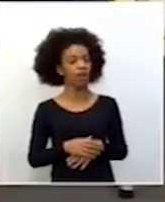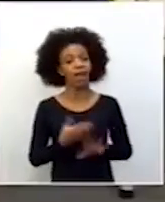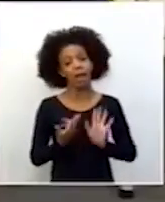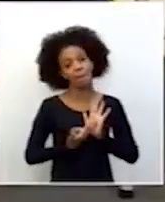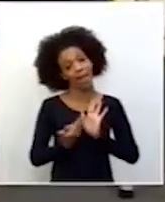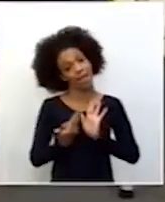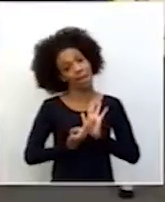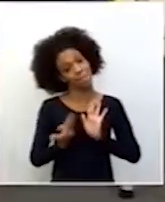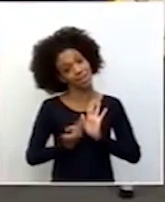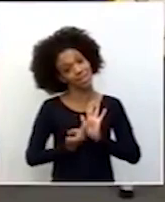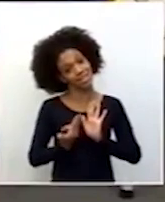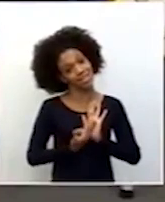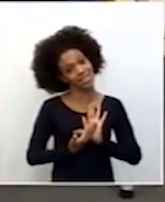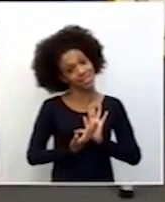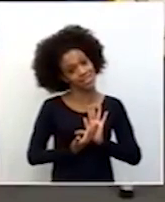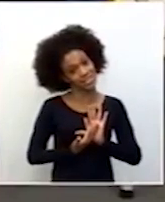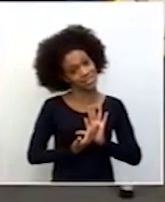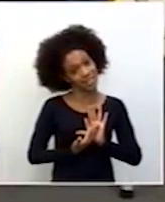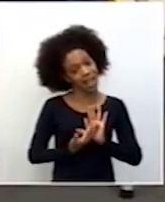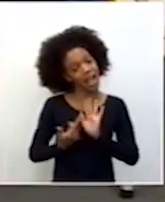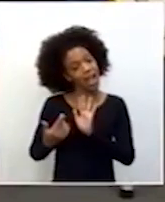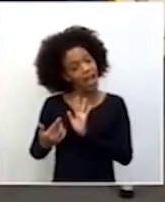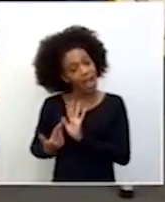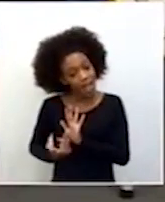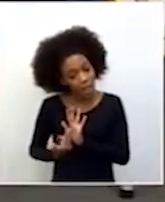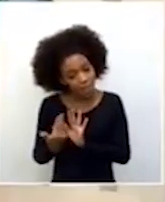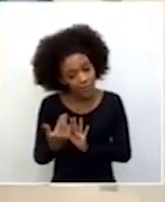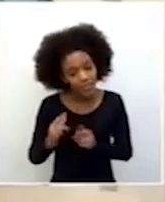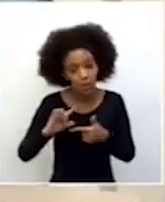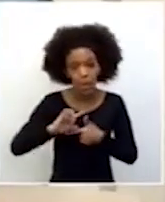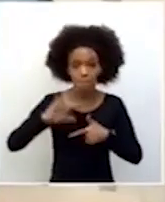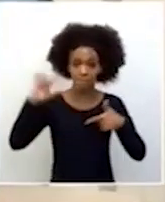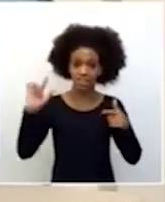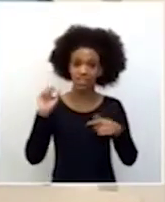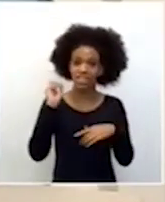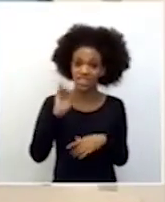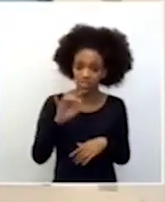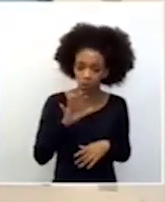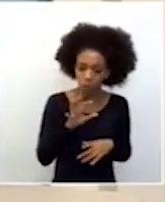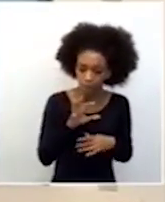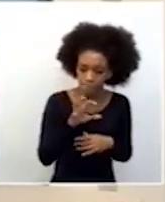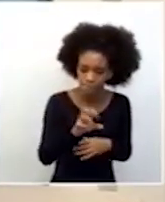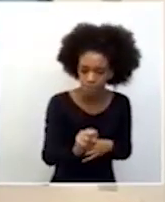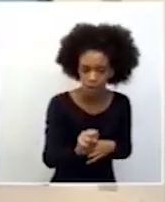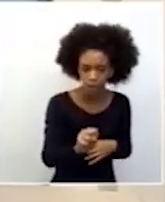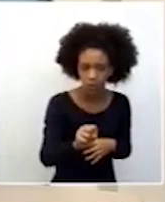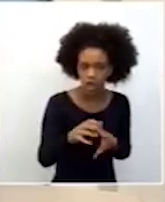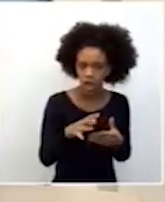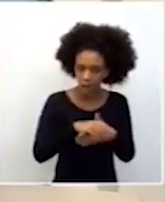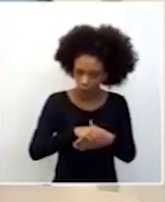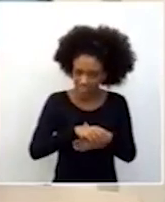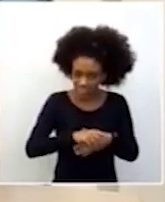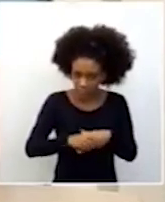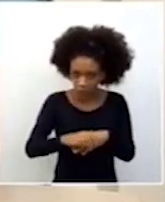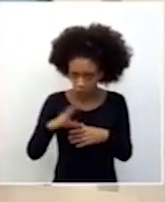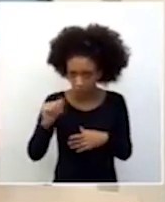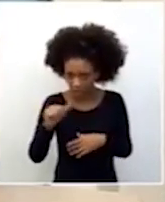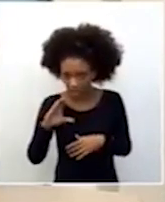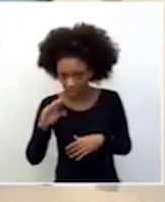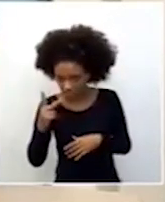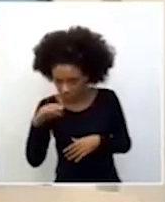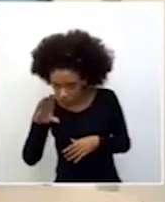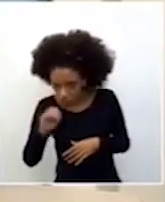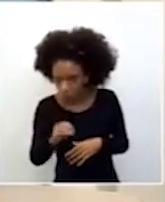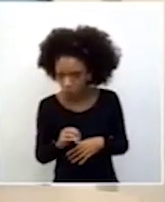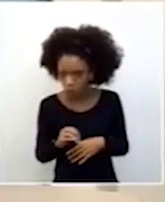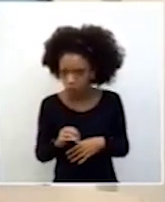é a imagem. Sim, é a representação. Se eu colocar a mão ali, eu sinto um cachimbo? Não, eu